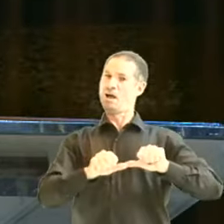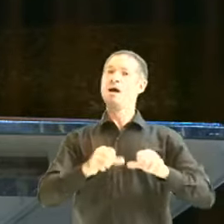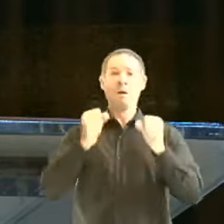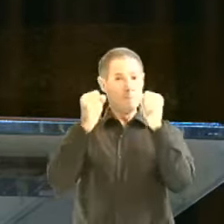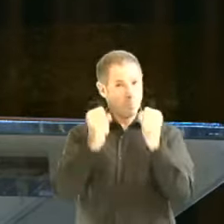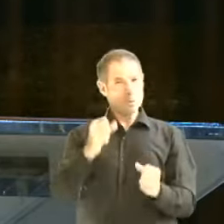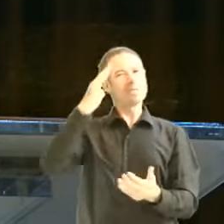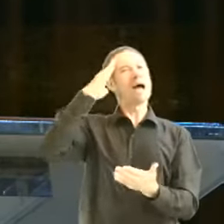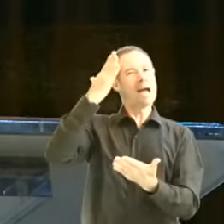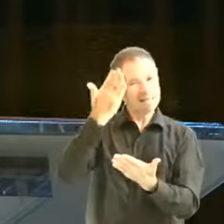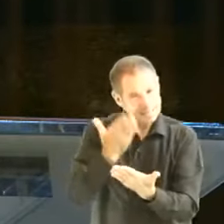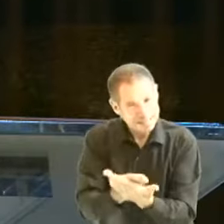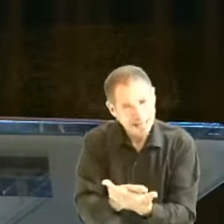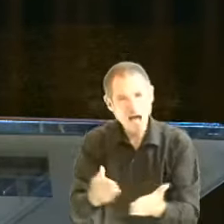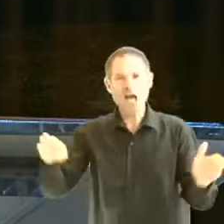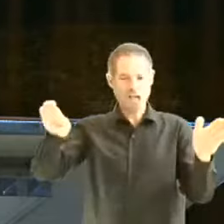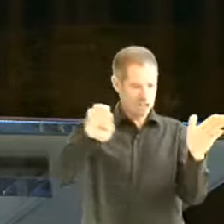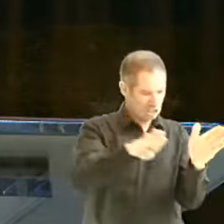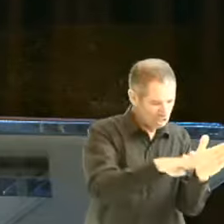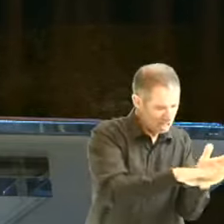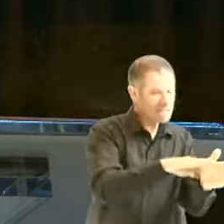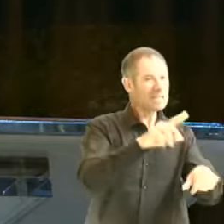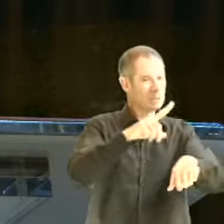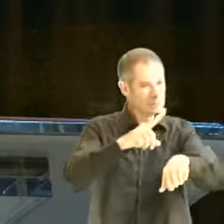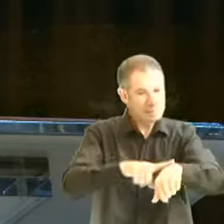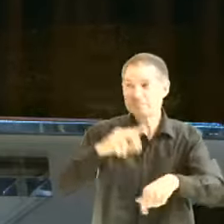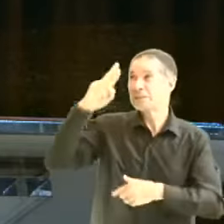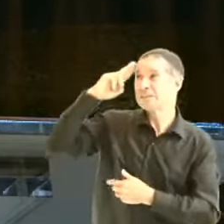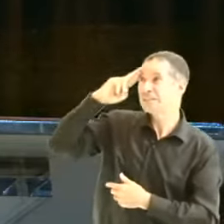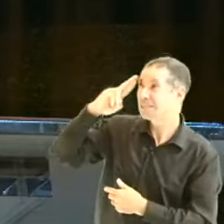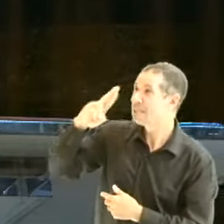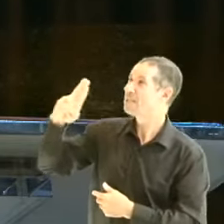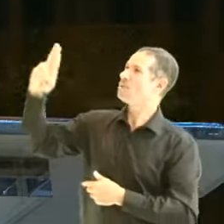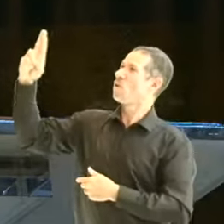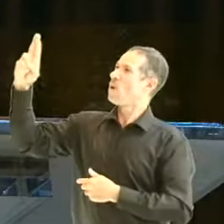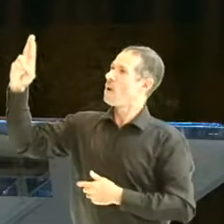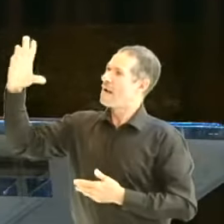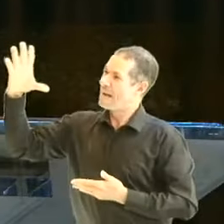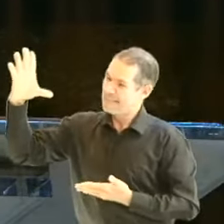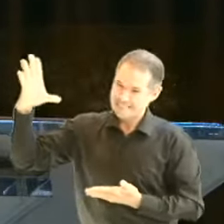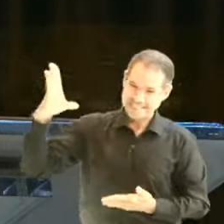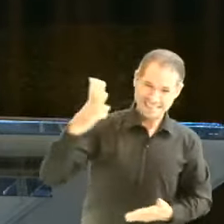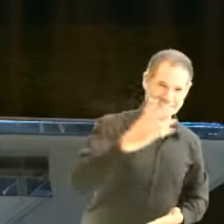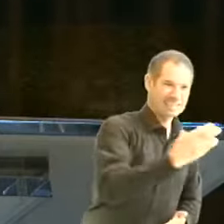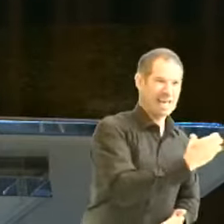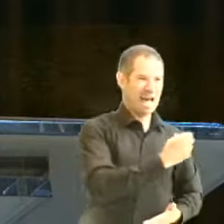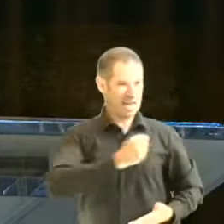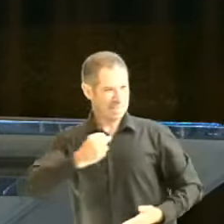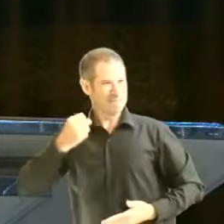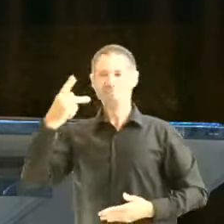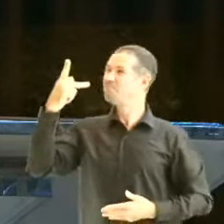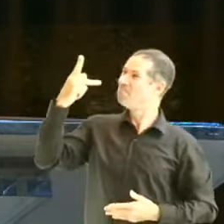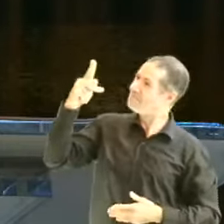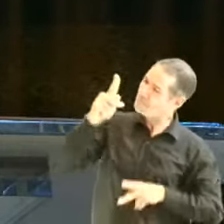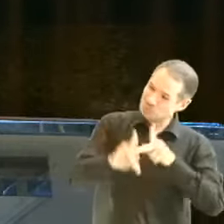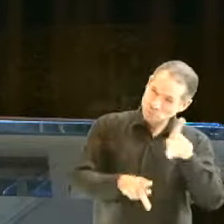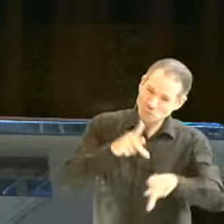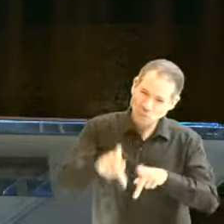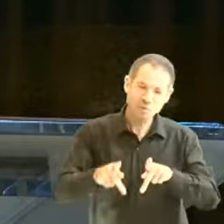podia crer que chegaria o tempo em que o Senhor resgataria outra vez o seu povo